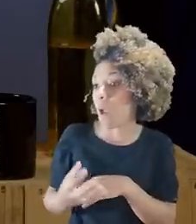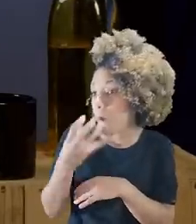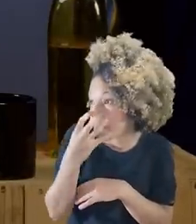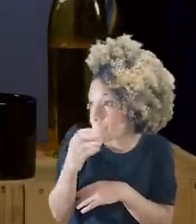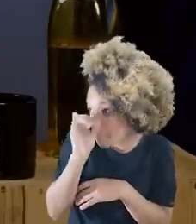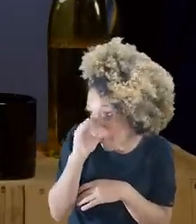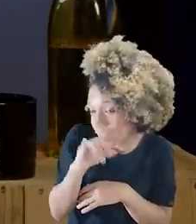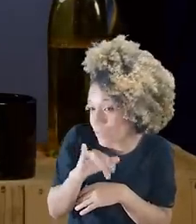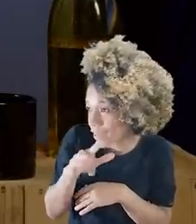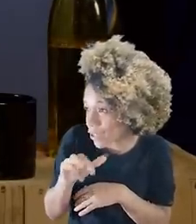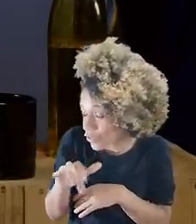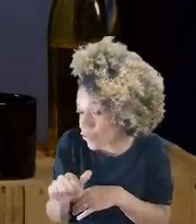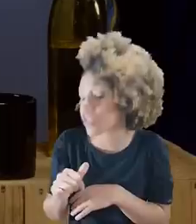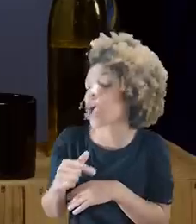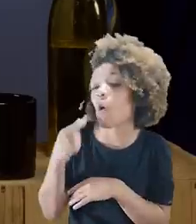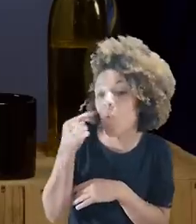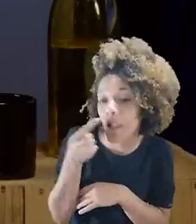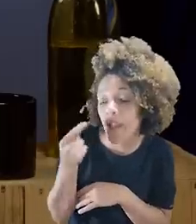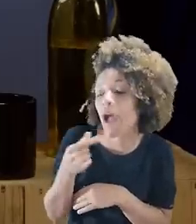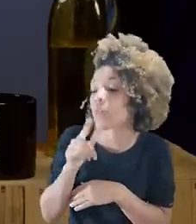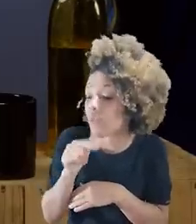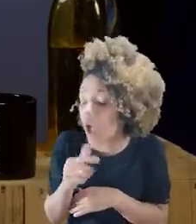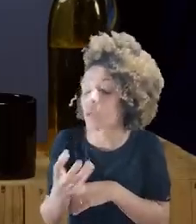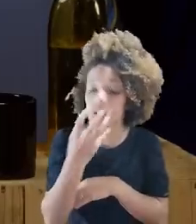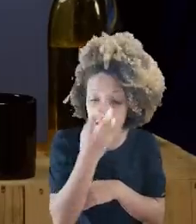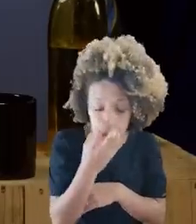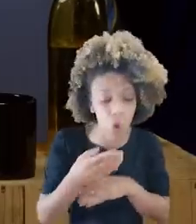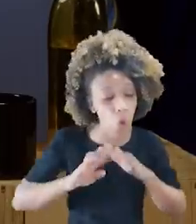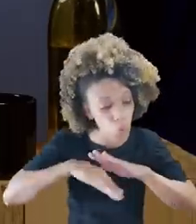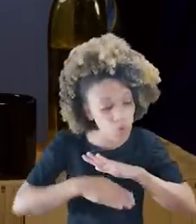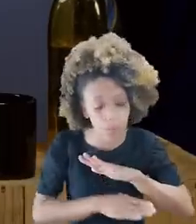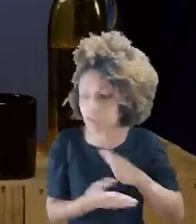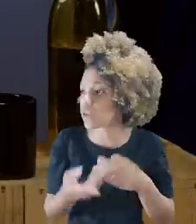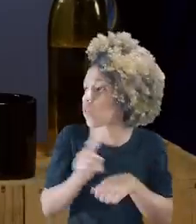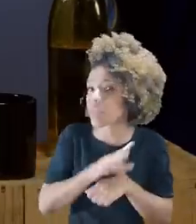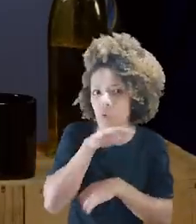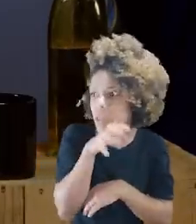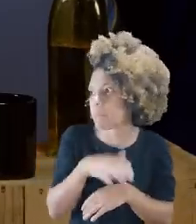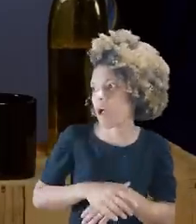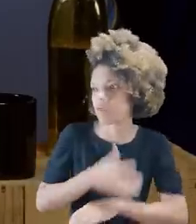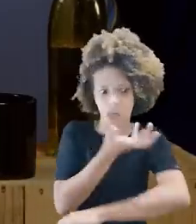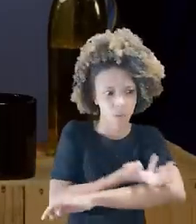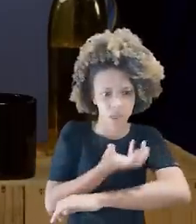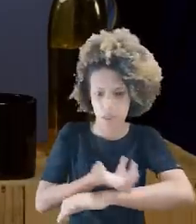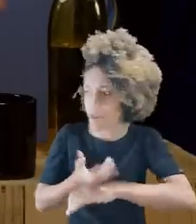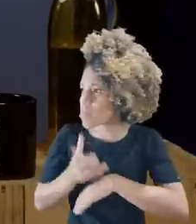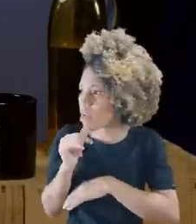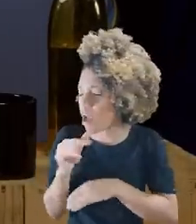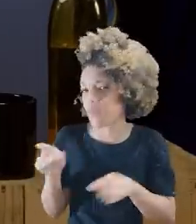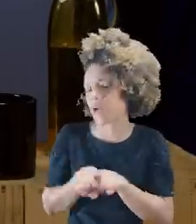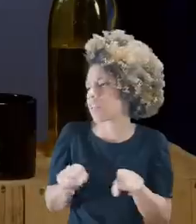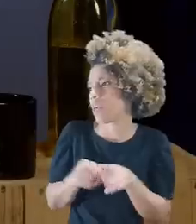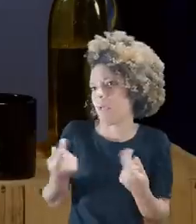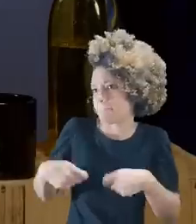precisa eu não deixo meu filho acorda de manhã e não nem pensa em pedir televisão Ele já sabe e não dá para acordar a pessoa a criança acordar e direto pra